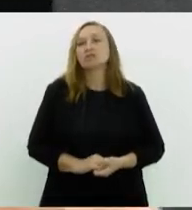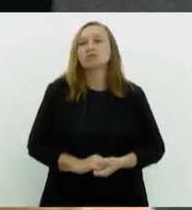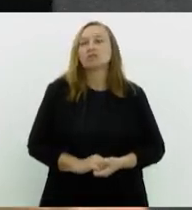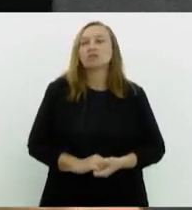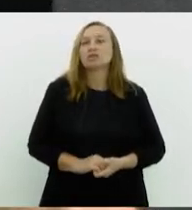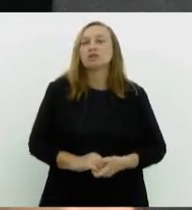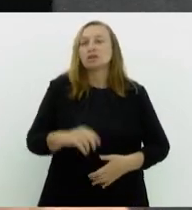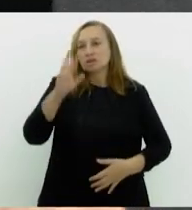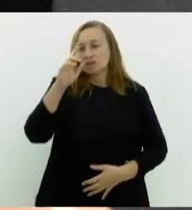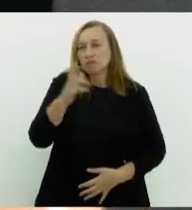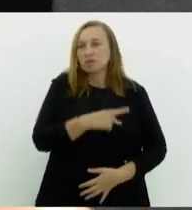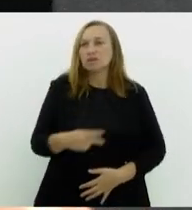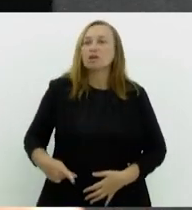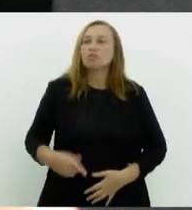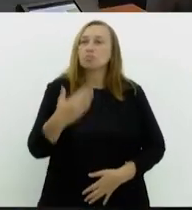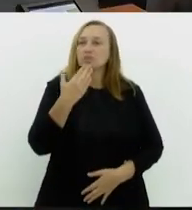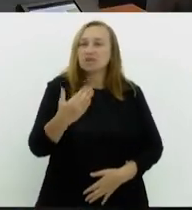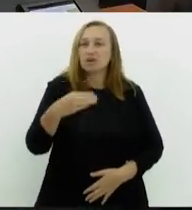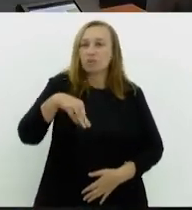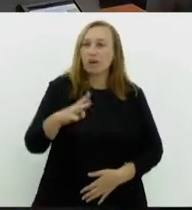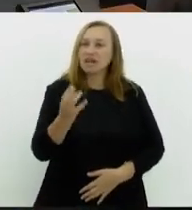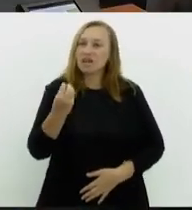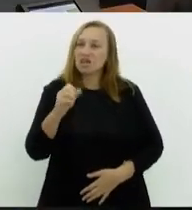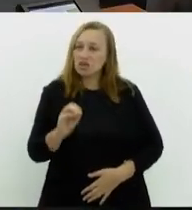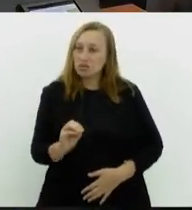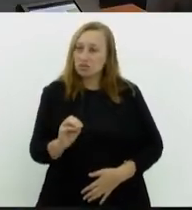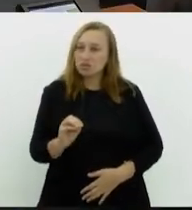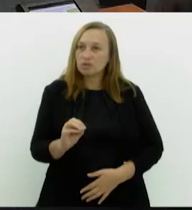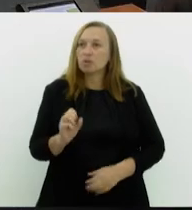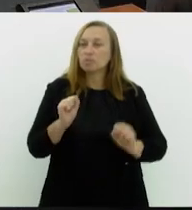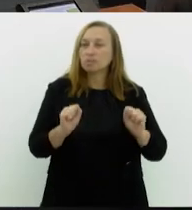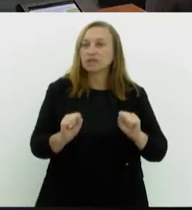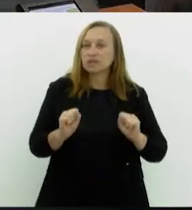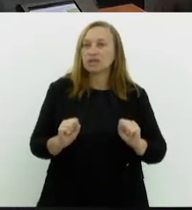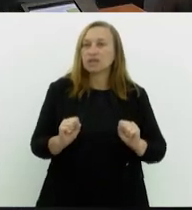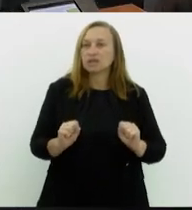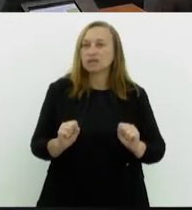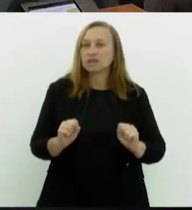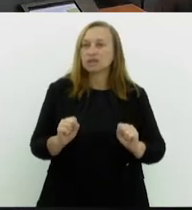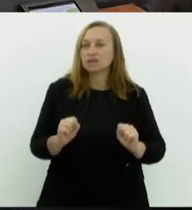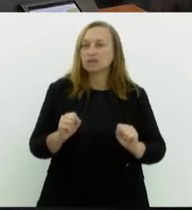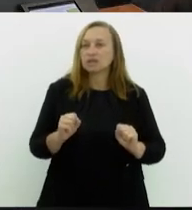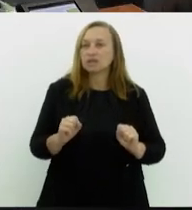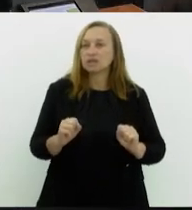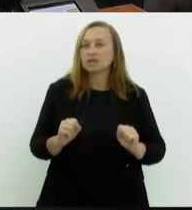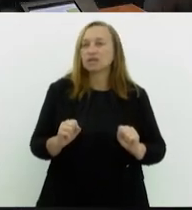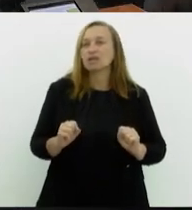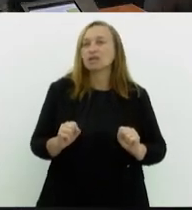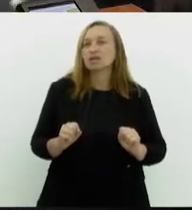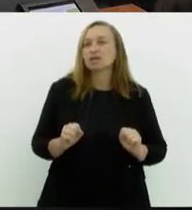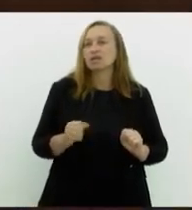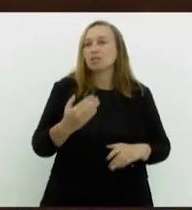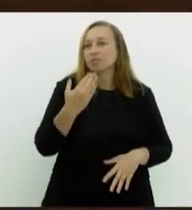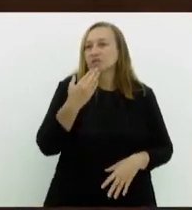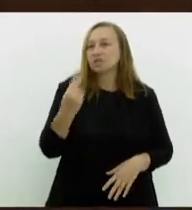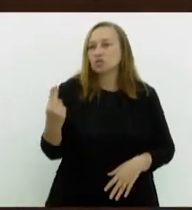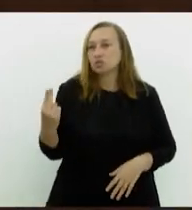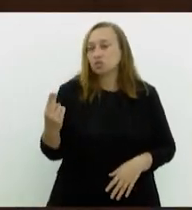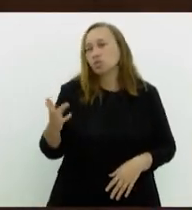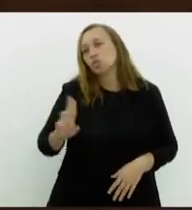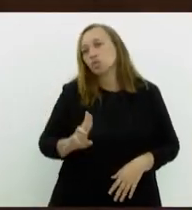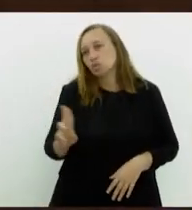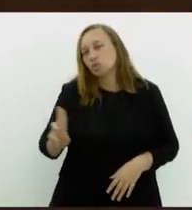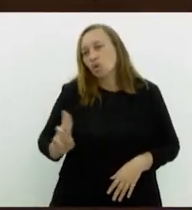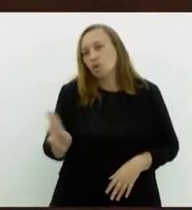Inclusive, presidente, eu queria pedir ao Marquinhos que pudesse solicitar, queria solicitar coautoria do projeto